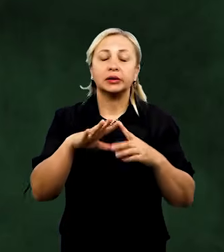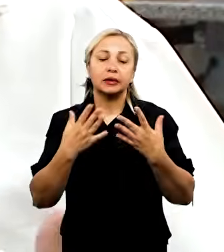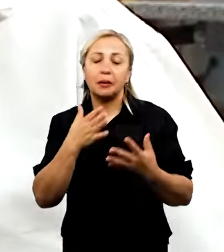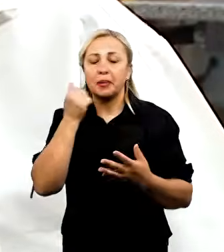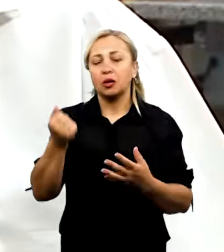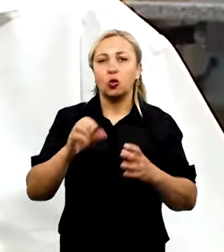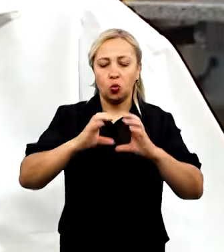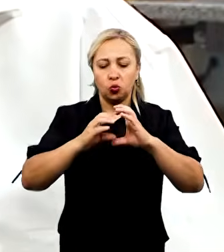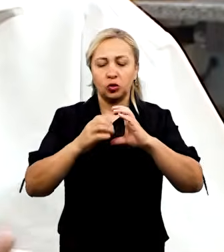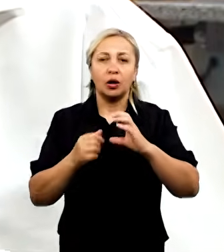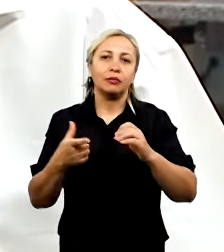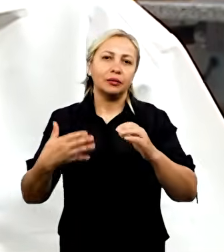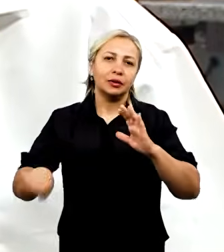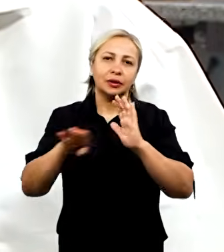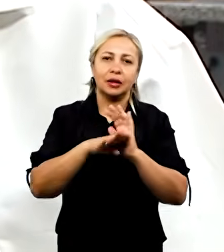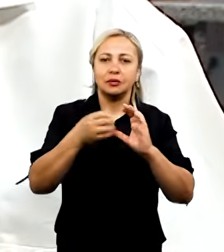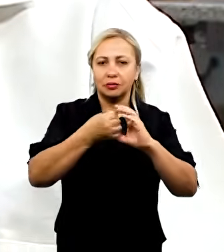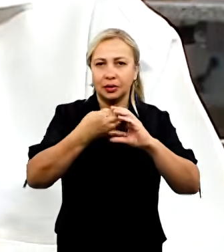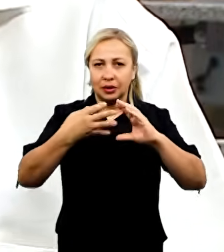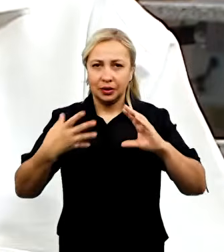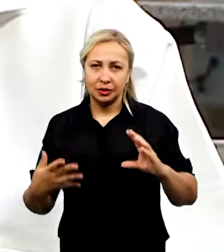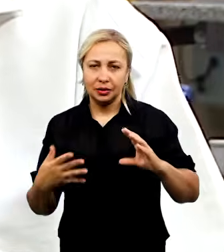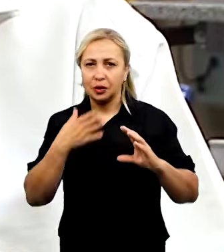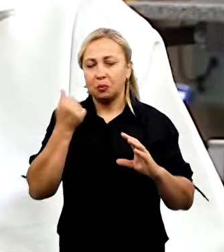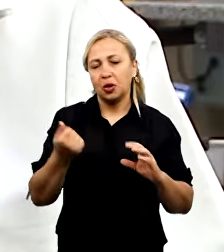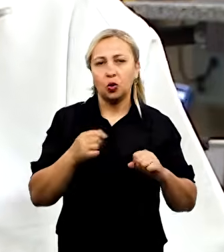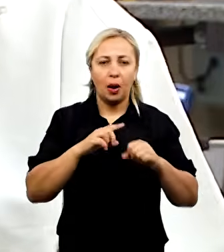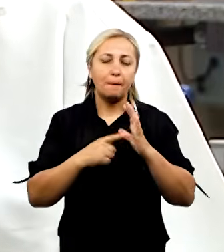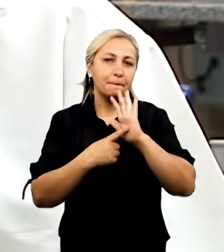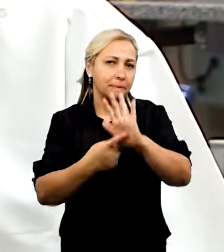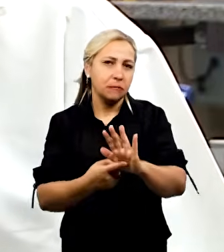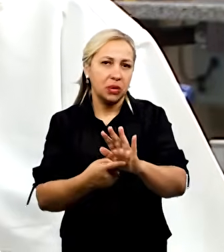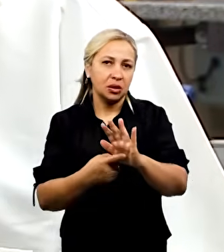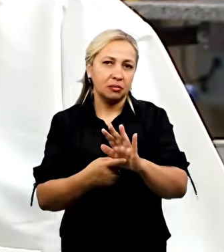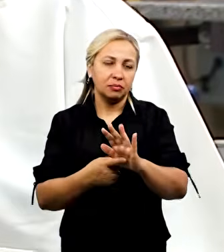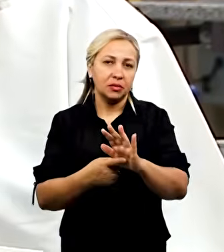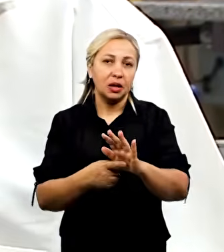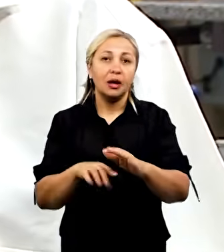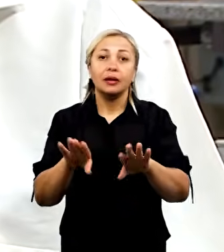esse aspecto melhor apresentável, favorece a absorção,